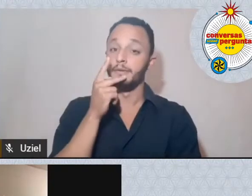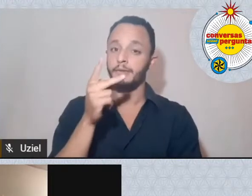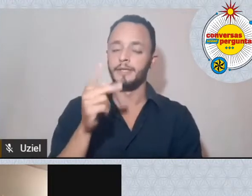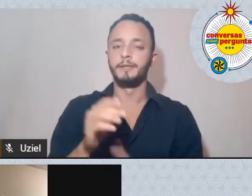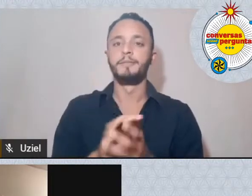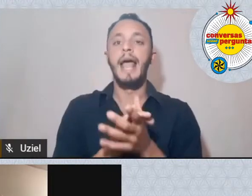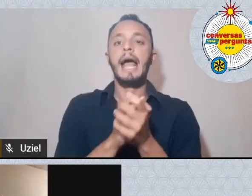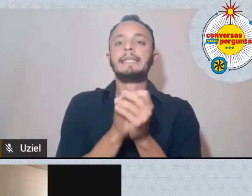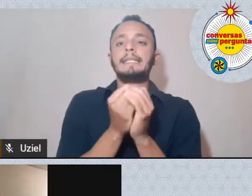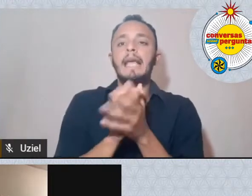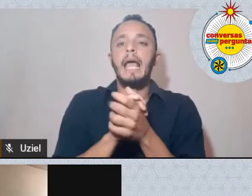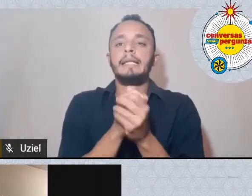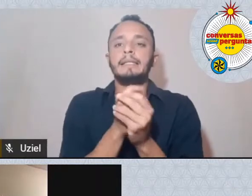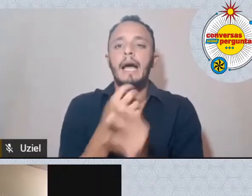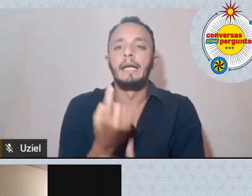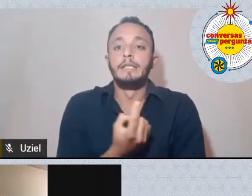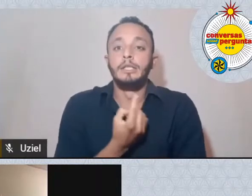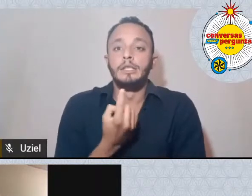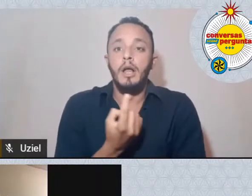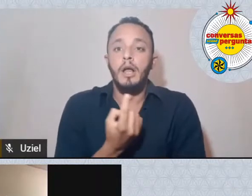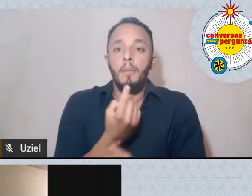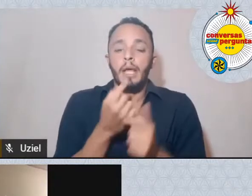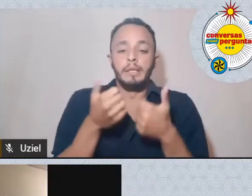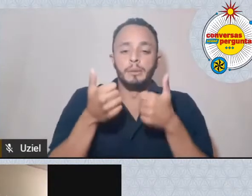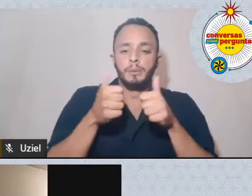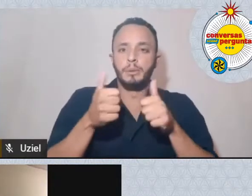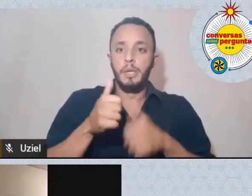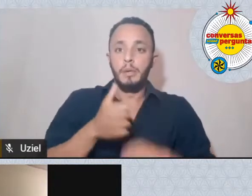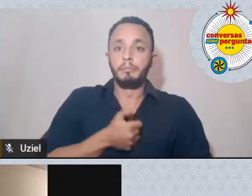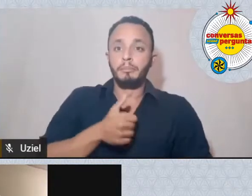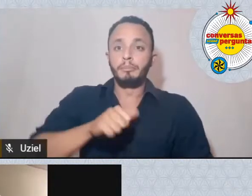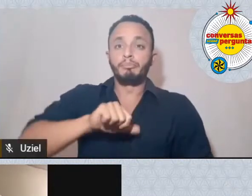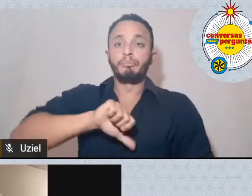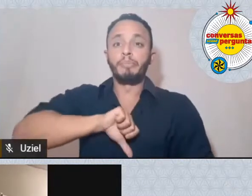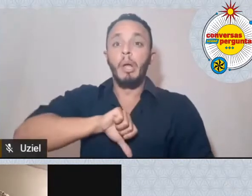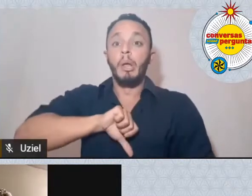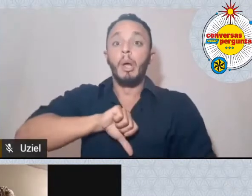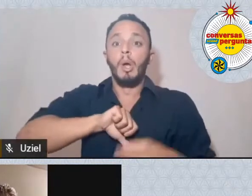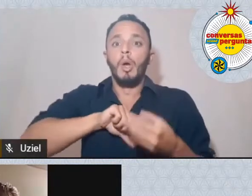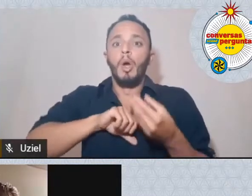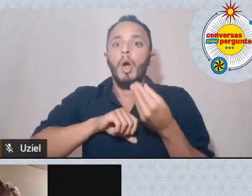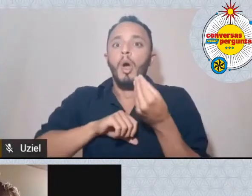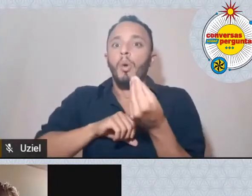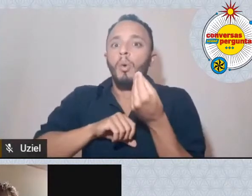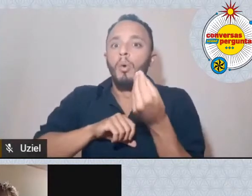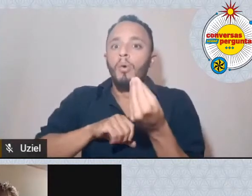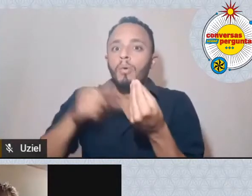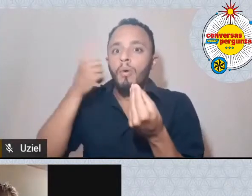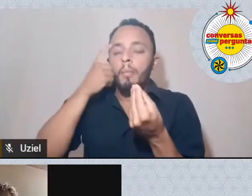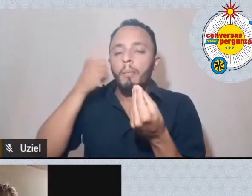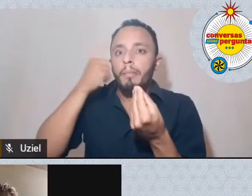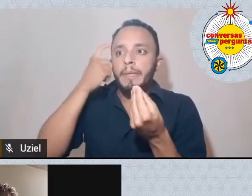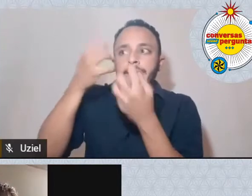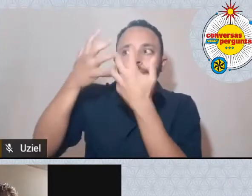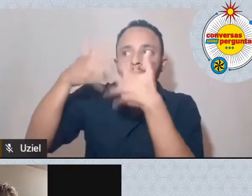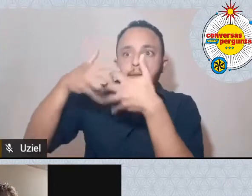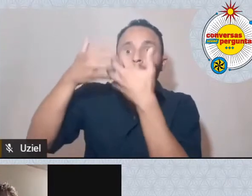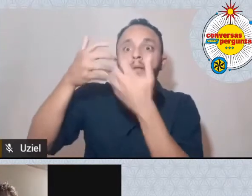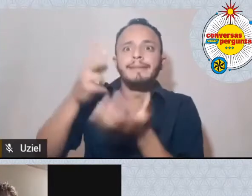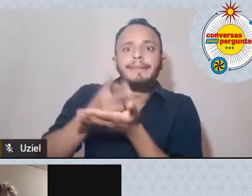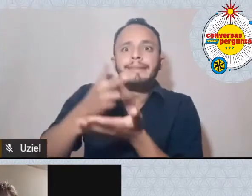angústia básica, regressões, lutos, como pensar em saúde mental em meio a tantos gatilhos negativos?